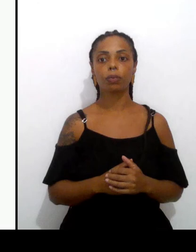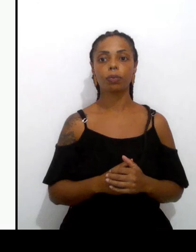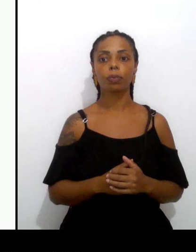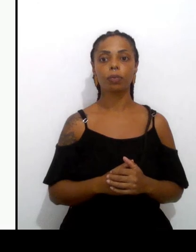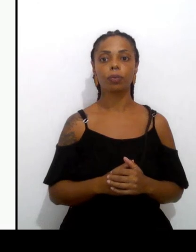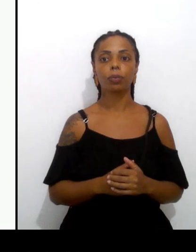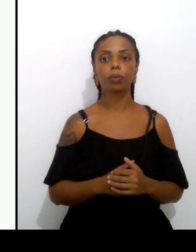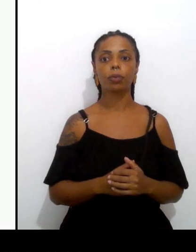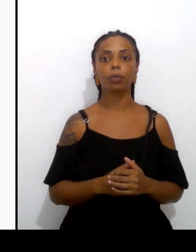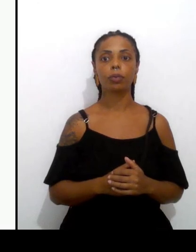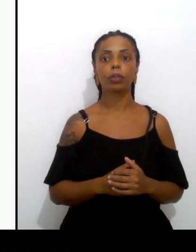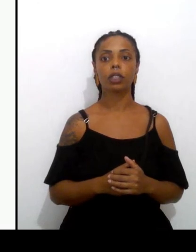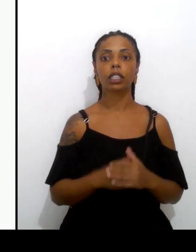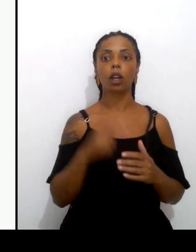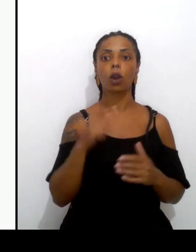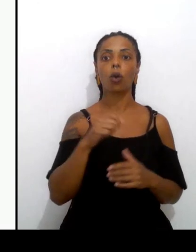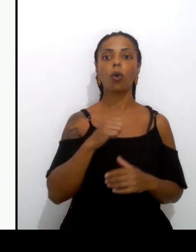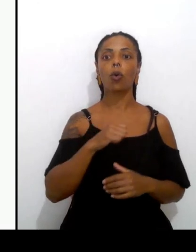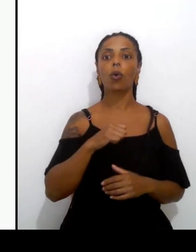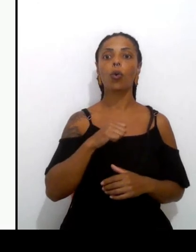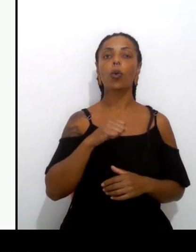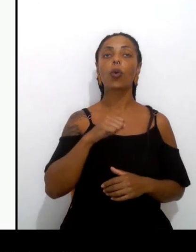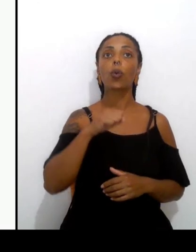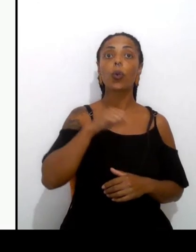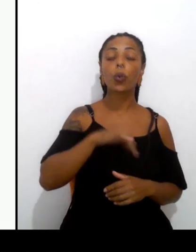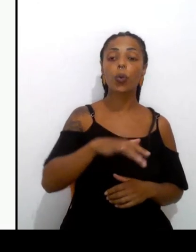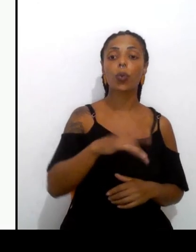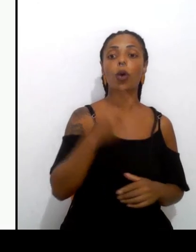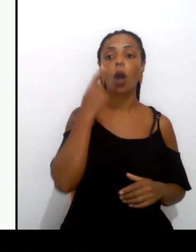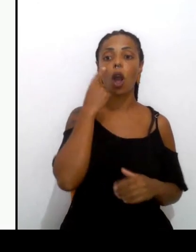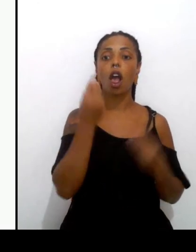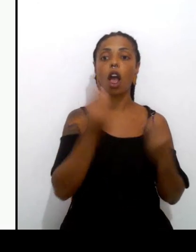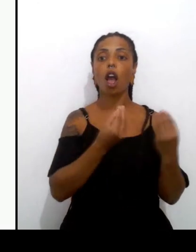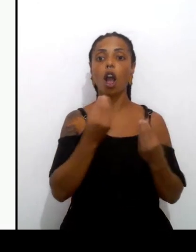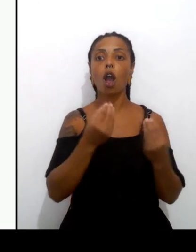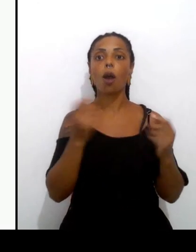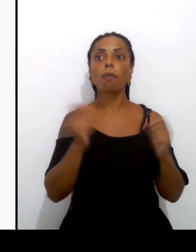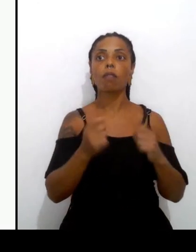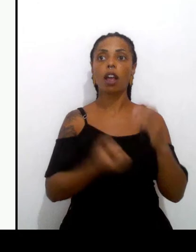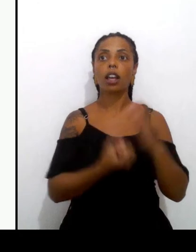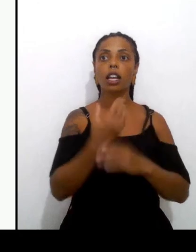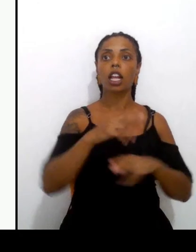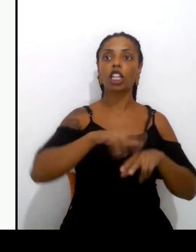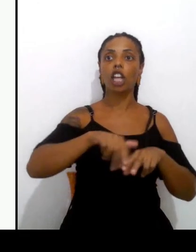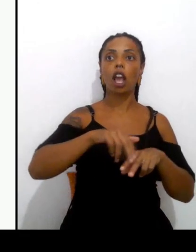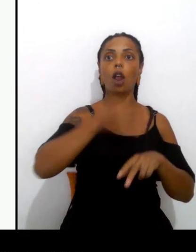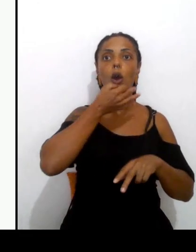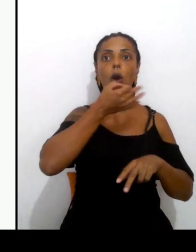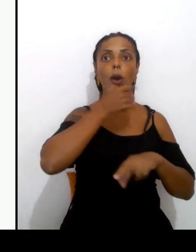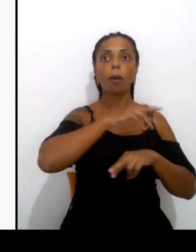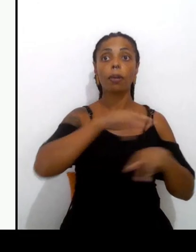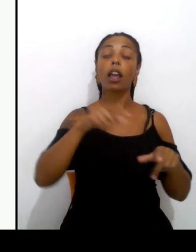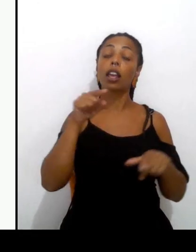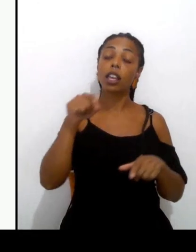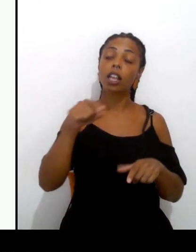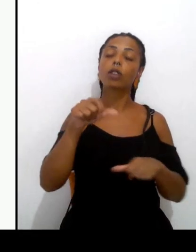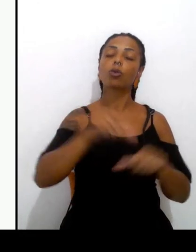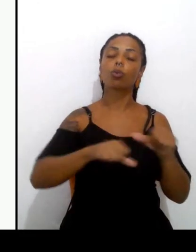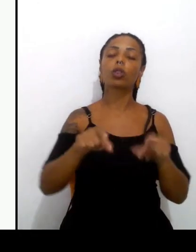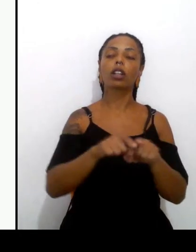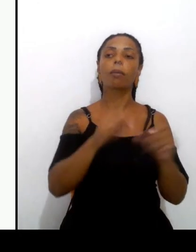modos através dos quais os gênero e a Sexualidade são construídas e como essas construções moldam as relações de Poder